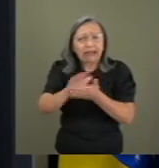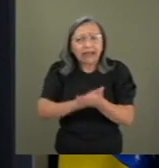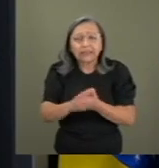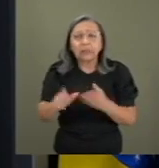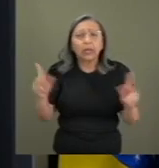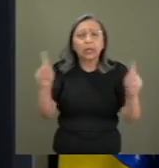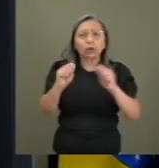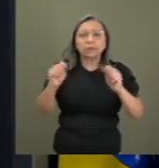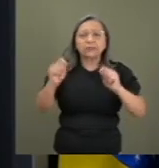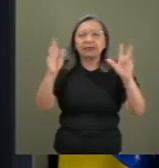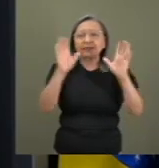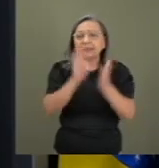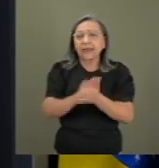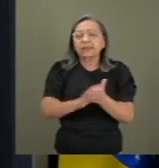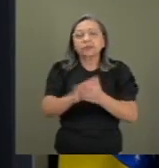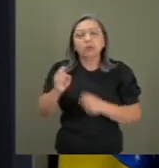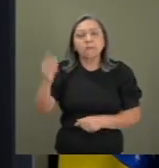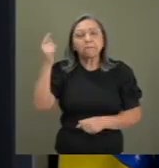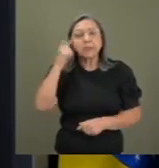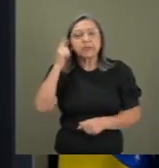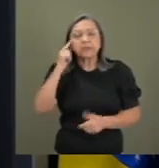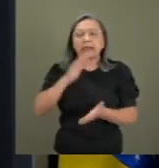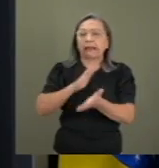pensa em